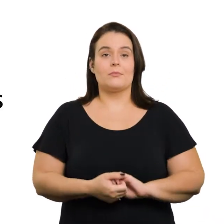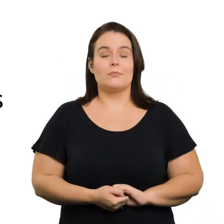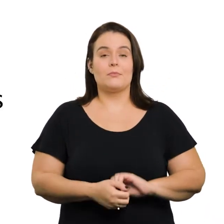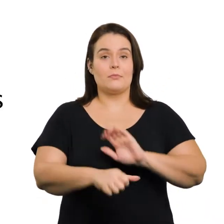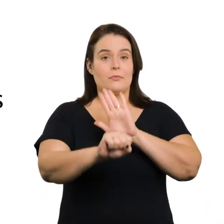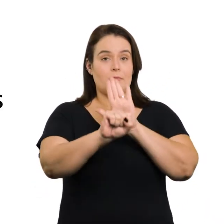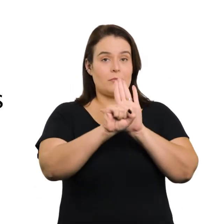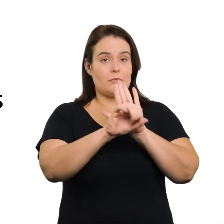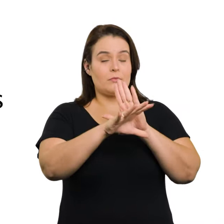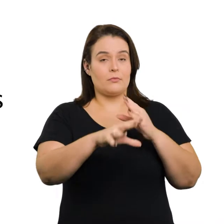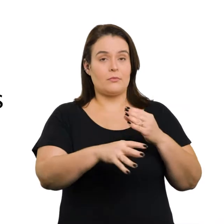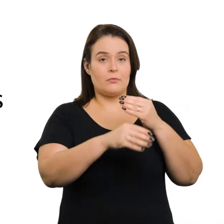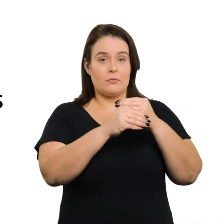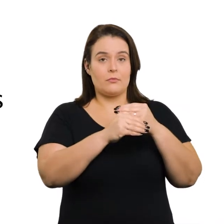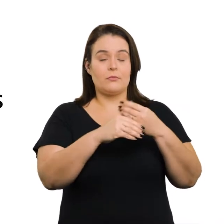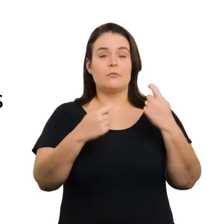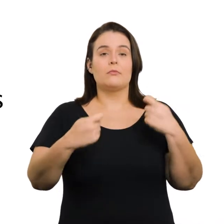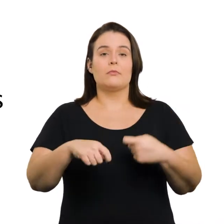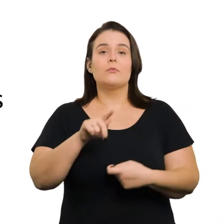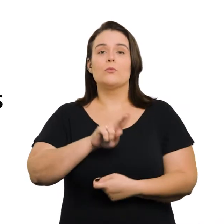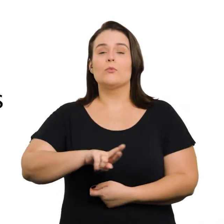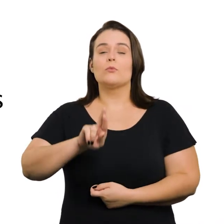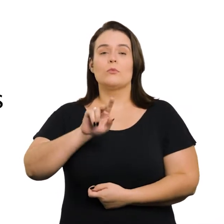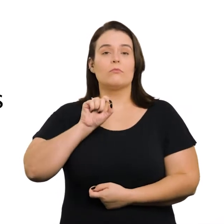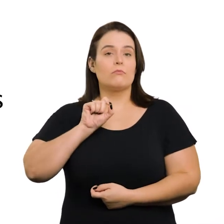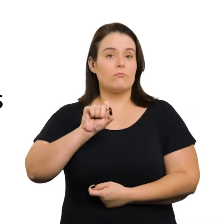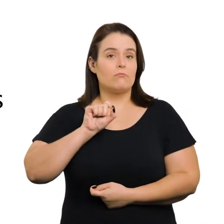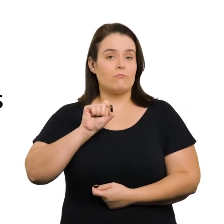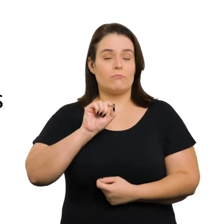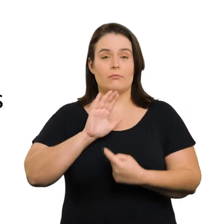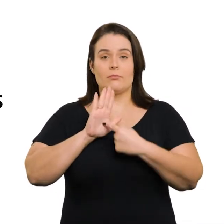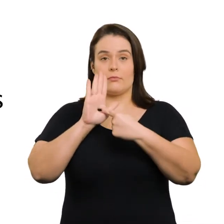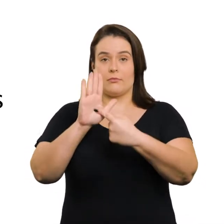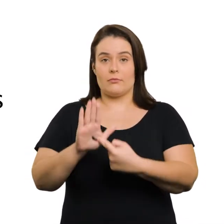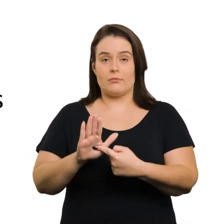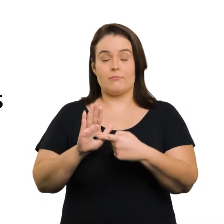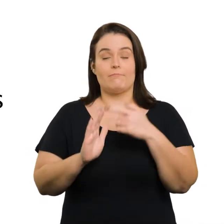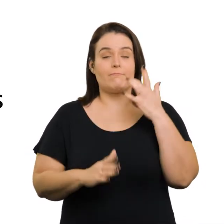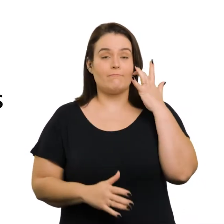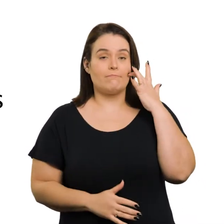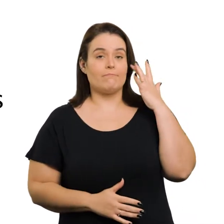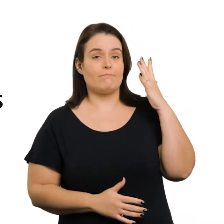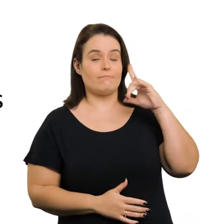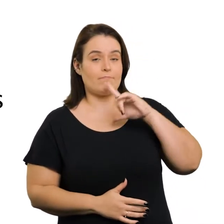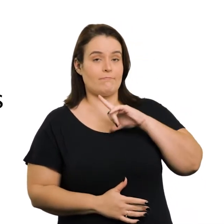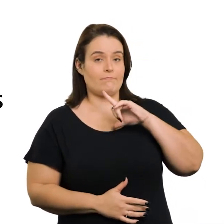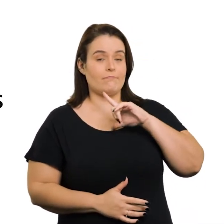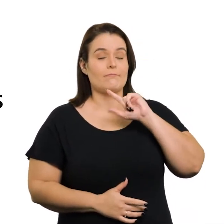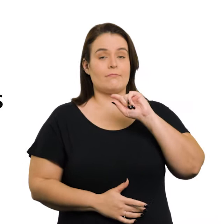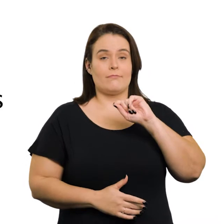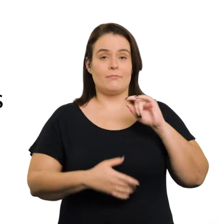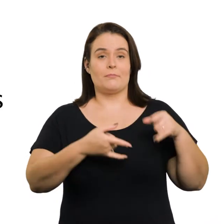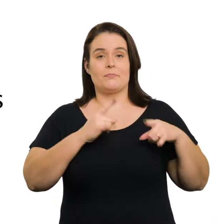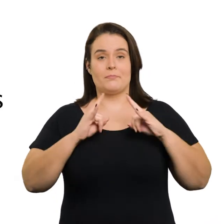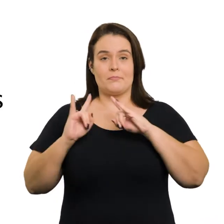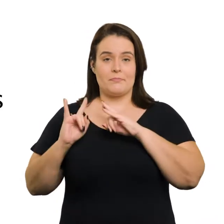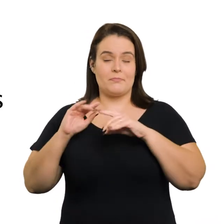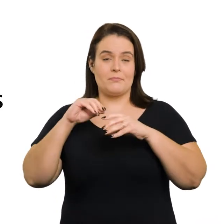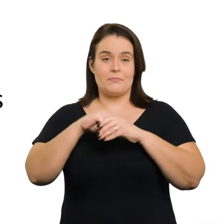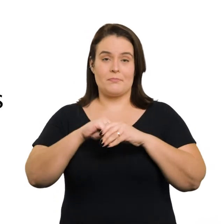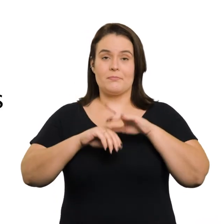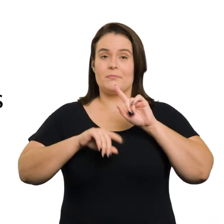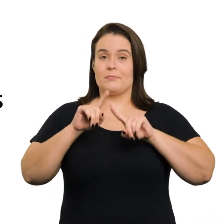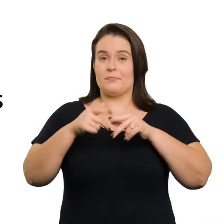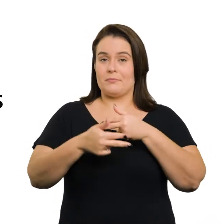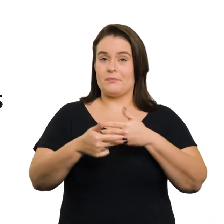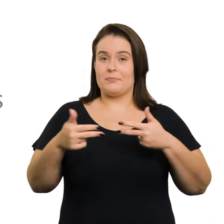alguma mensagem. Os símbolos complementares devem ser utilizados para indicar as facilidades existentes